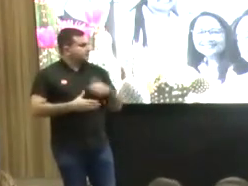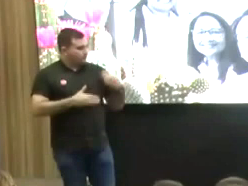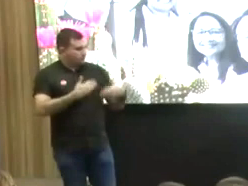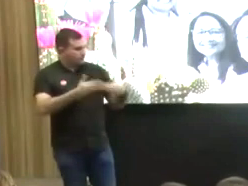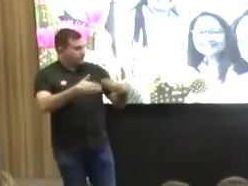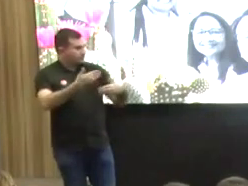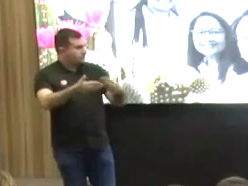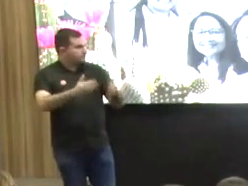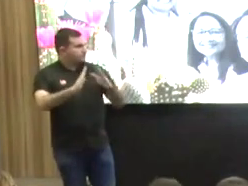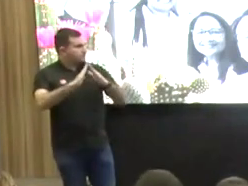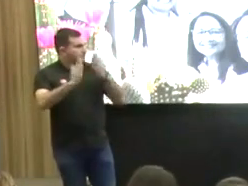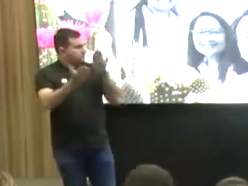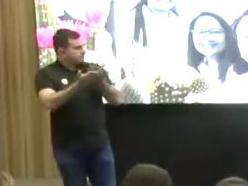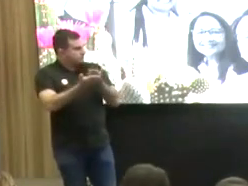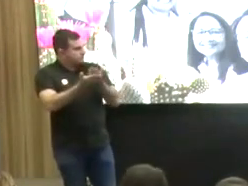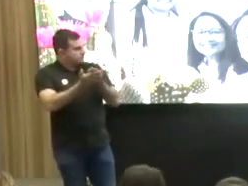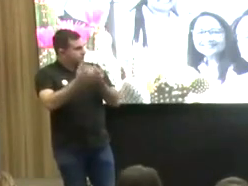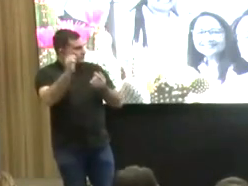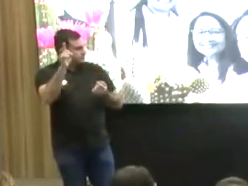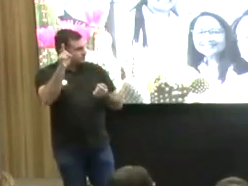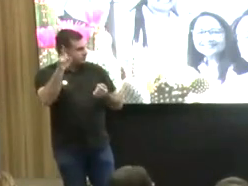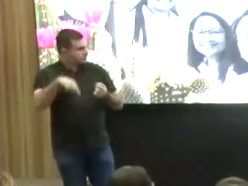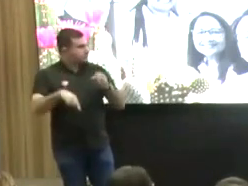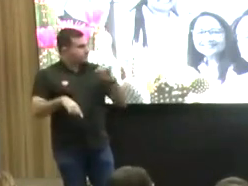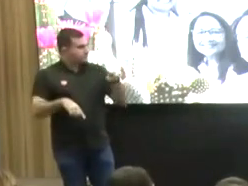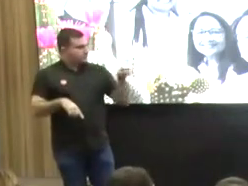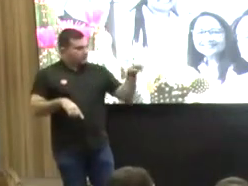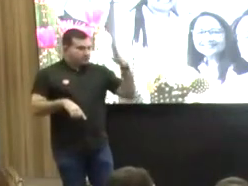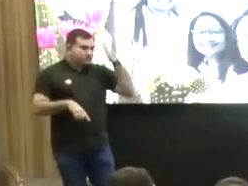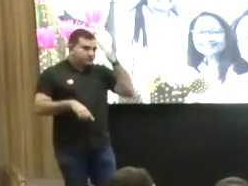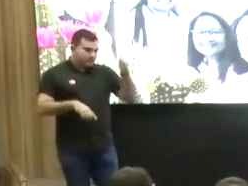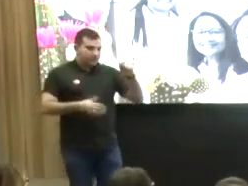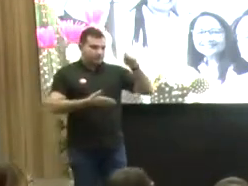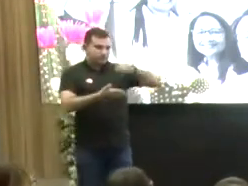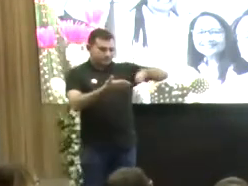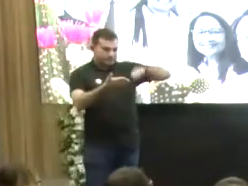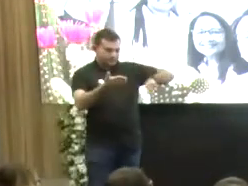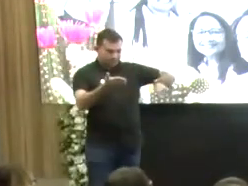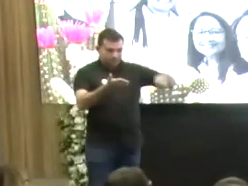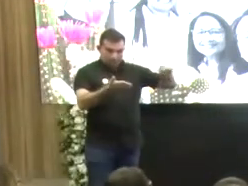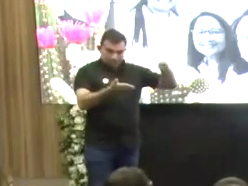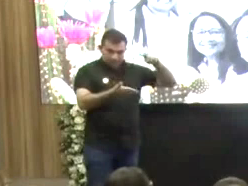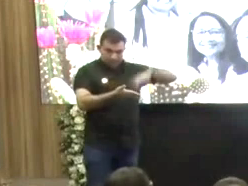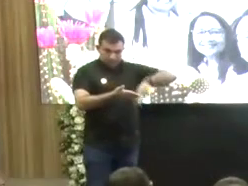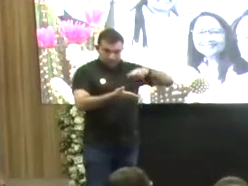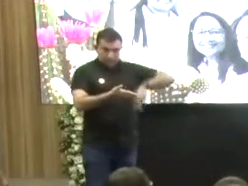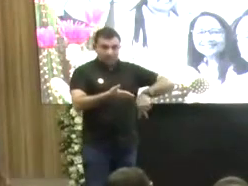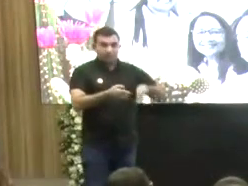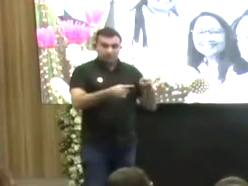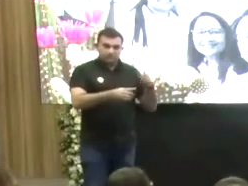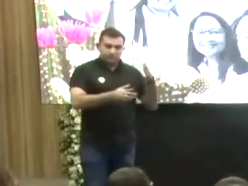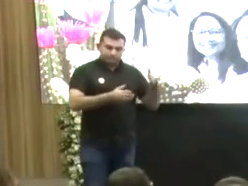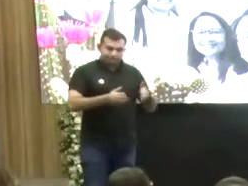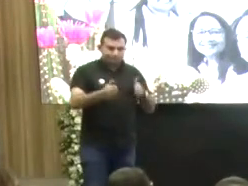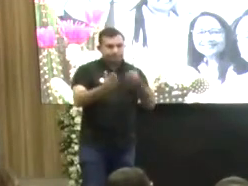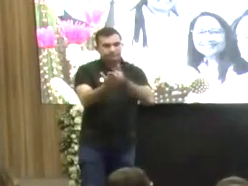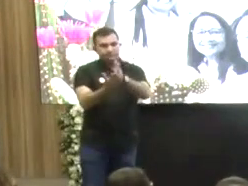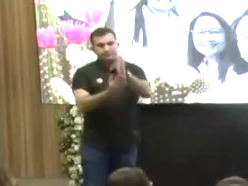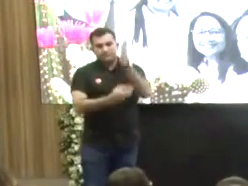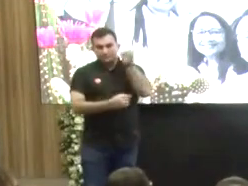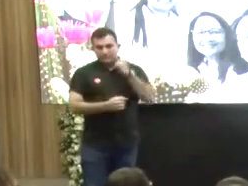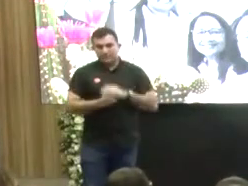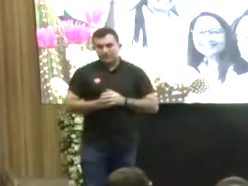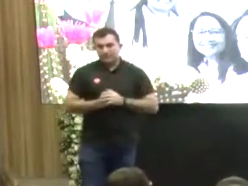processo de escolarização é um processo que, se o menino souber escrever, ele se dá bem no ritual. Mas se ele souber pensar e falar, ele se dá